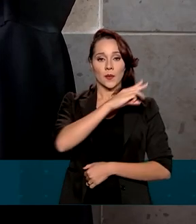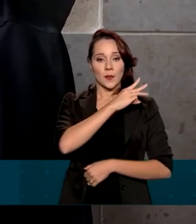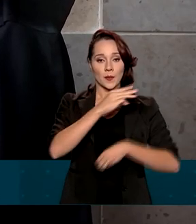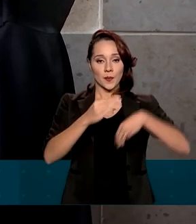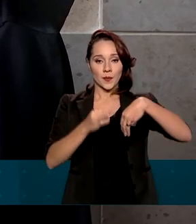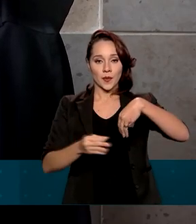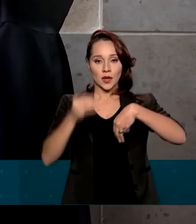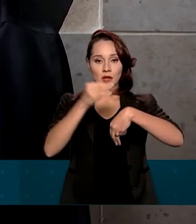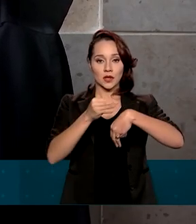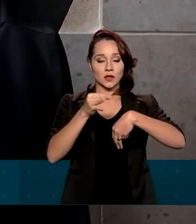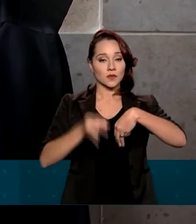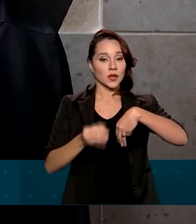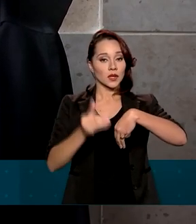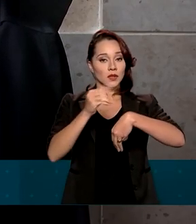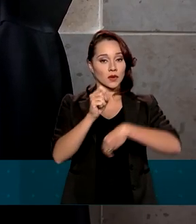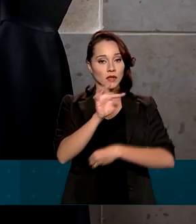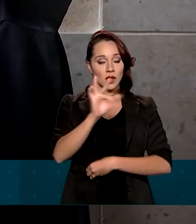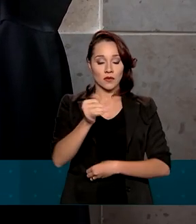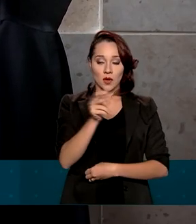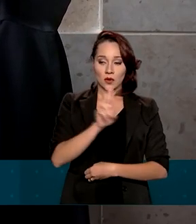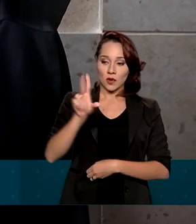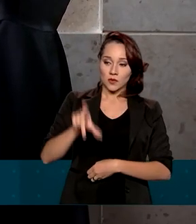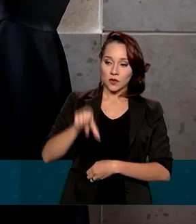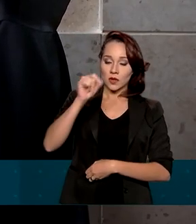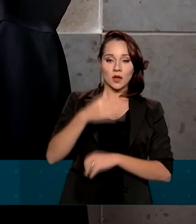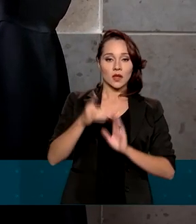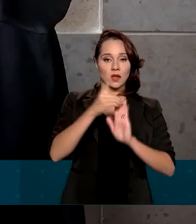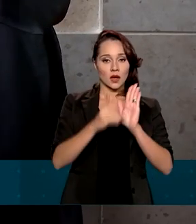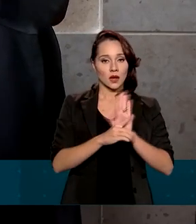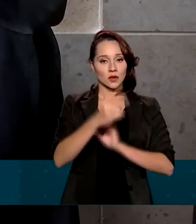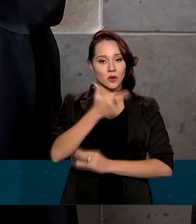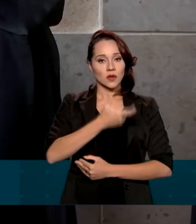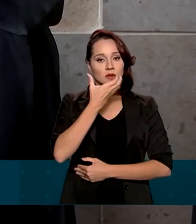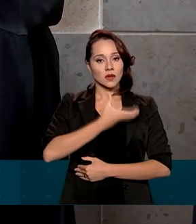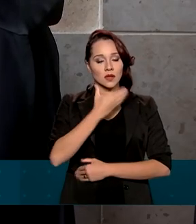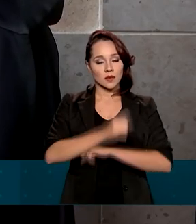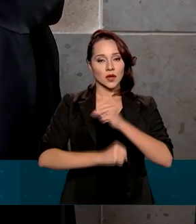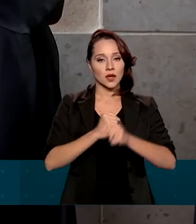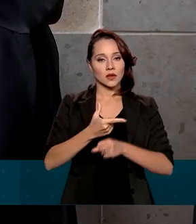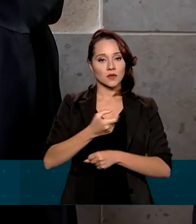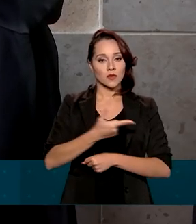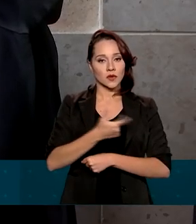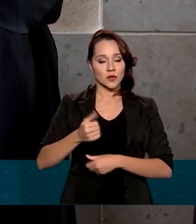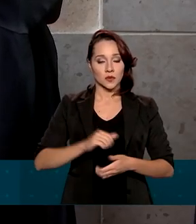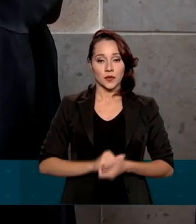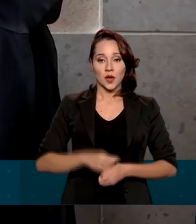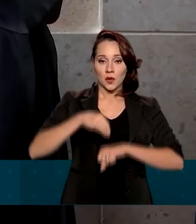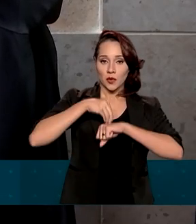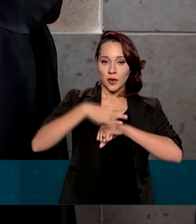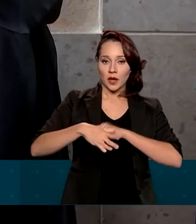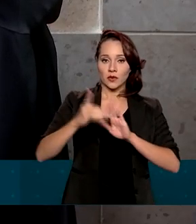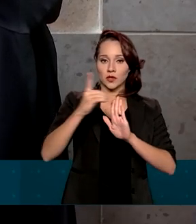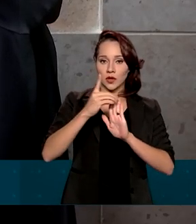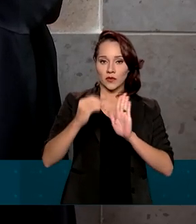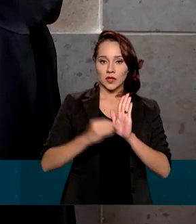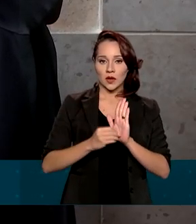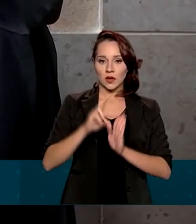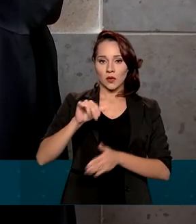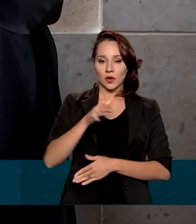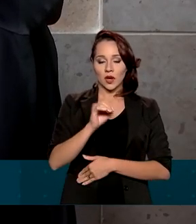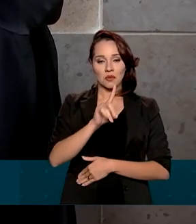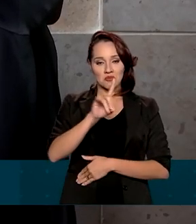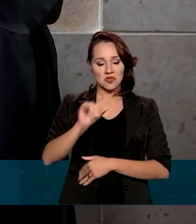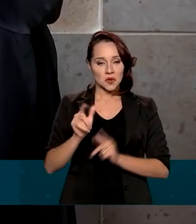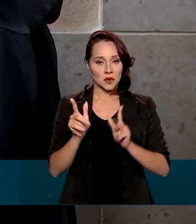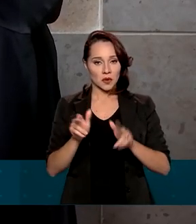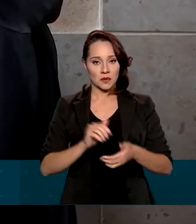Tribunal Federal, para o qual foi nomeado por decreto de 2 de dezembro de 2021, publicado no Diário Oficial da União, no mesmo